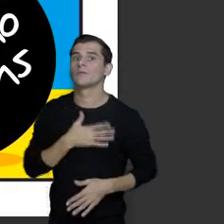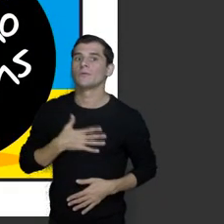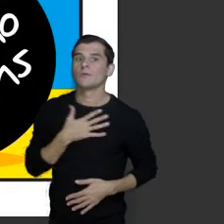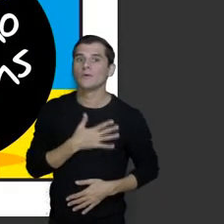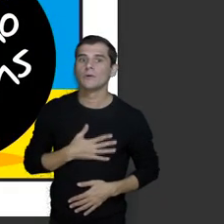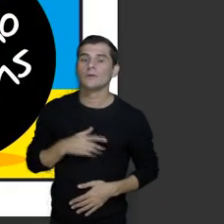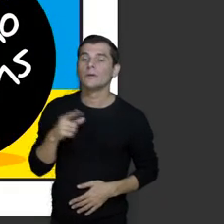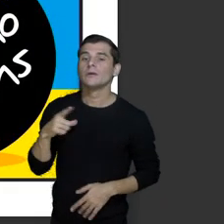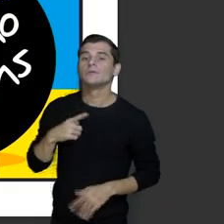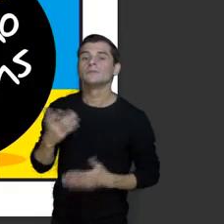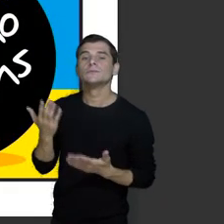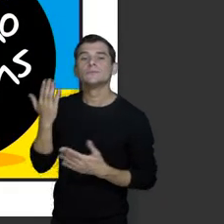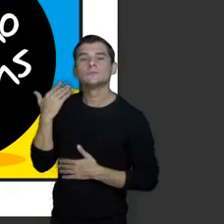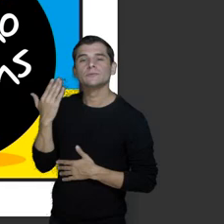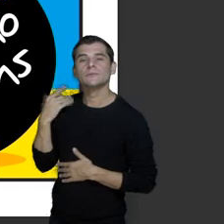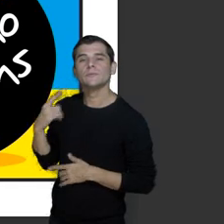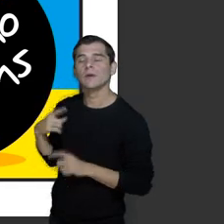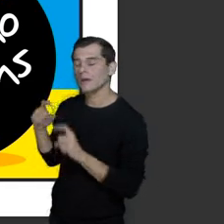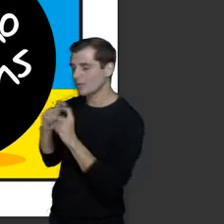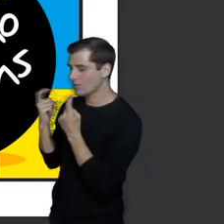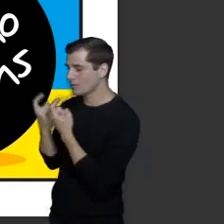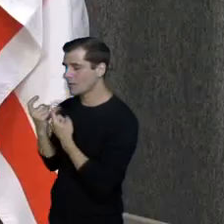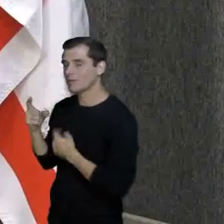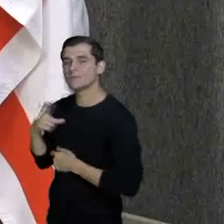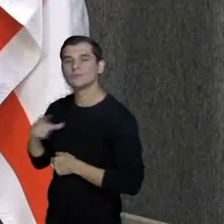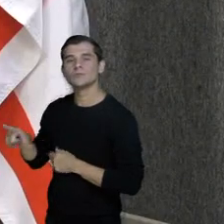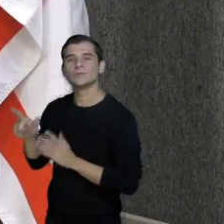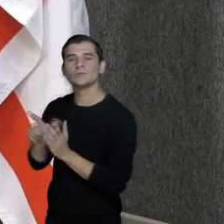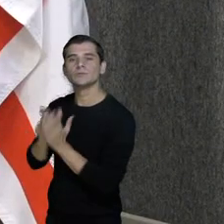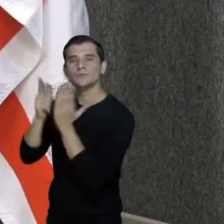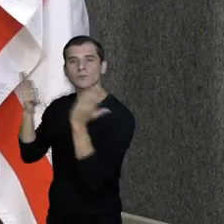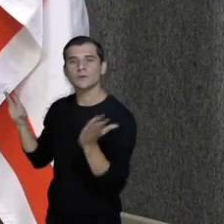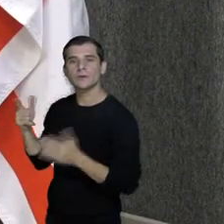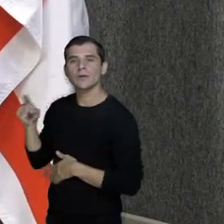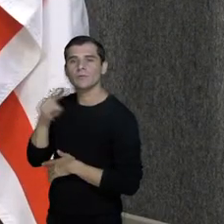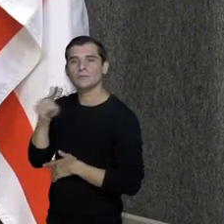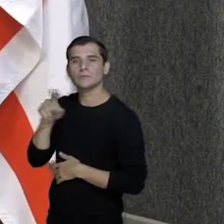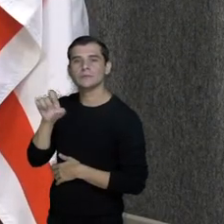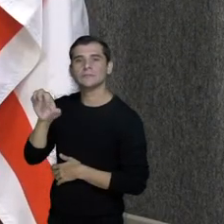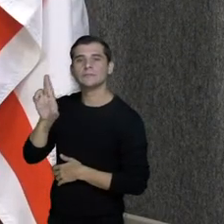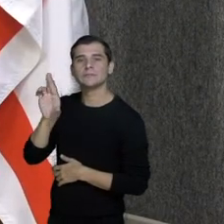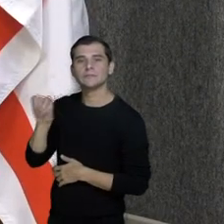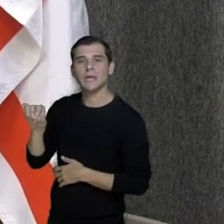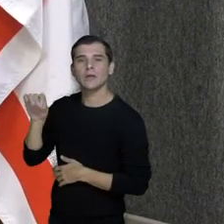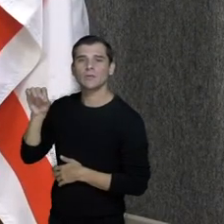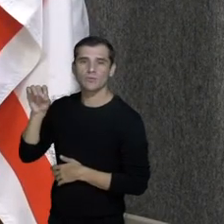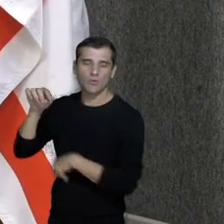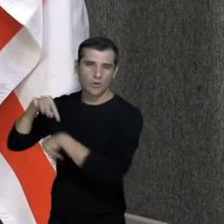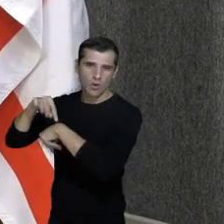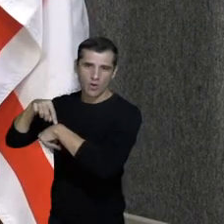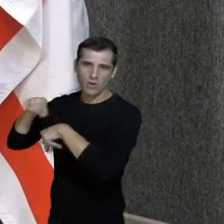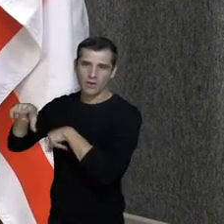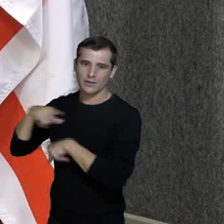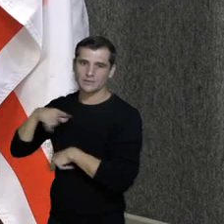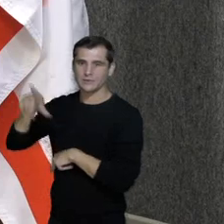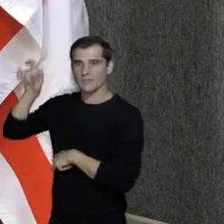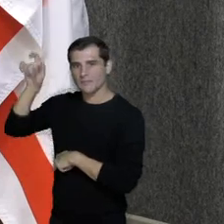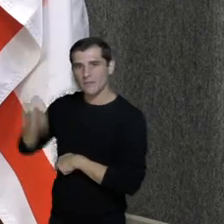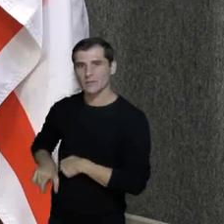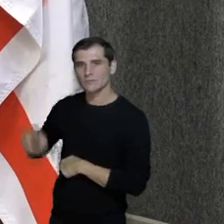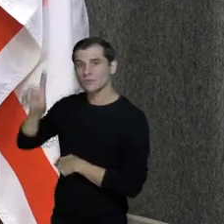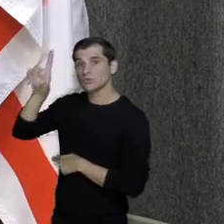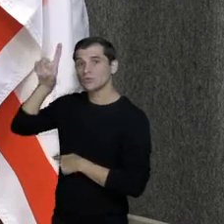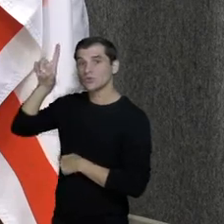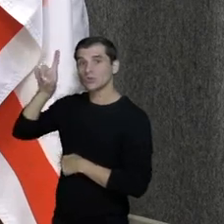marcada na Zero Hora o jornal de Porto Alegre com o diretor Marco Aurélio que ele era o diretor